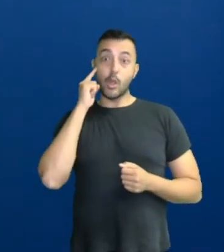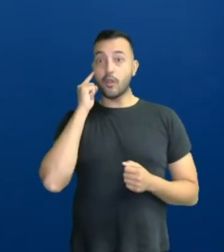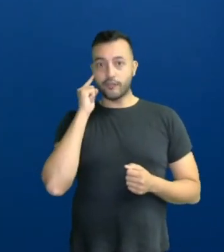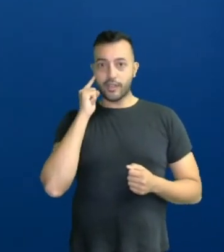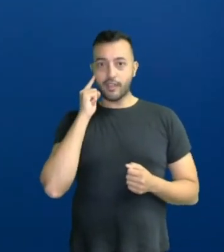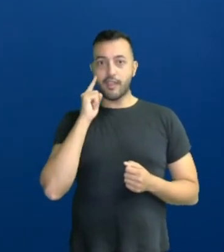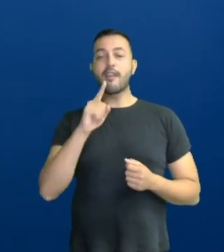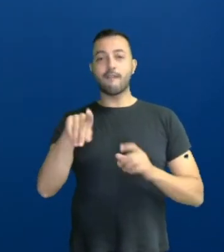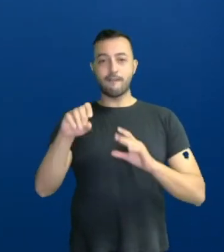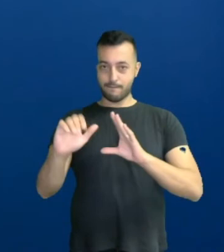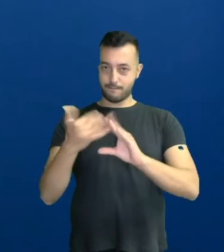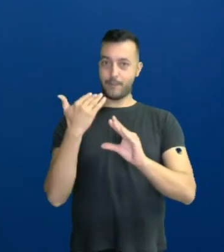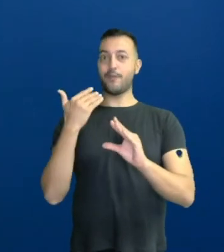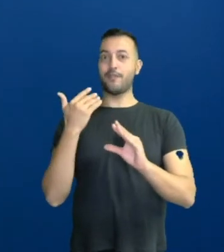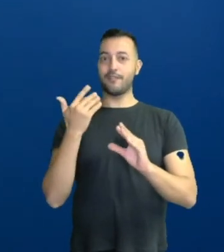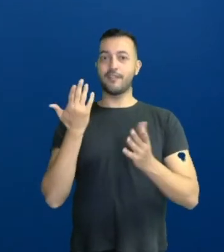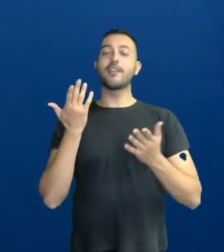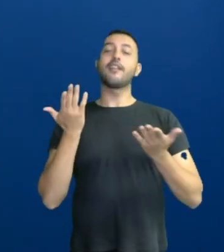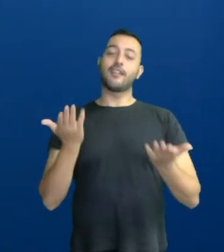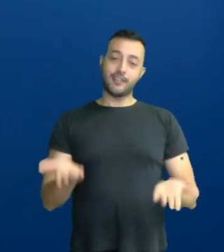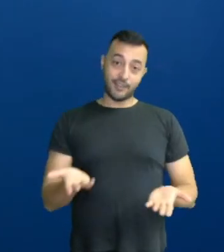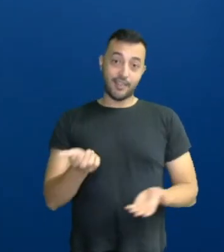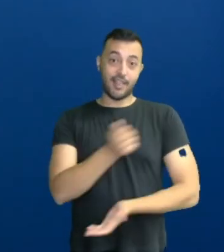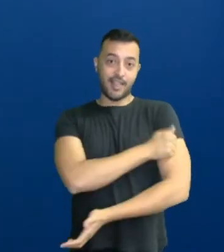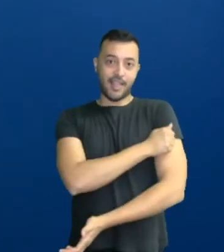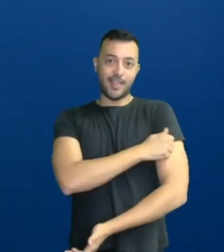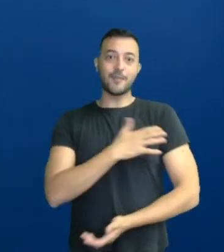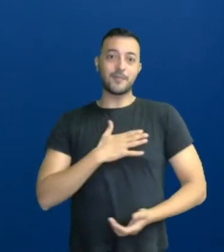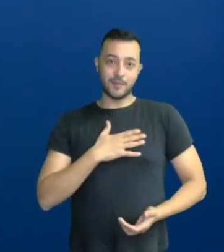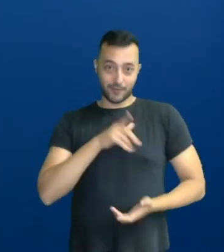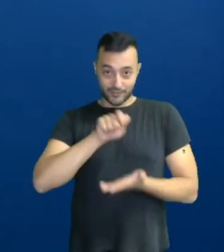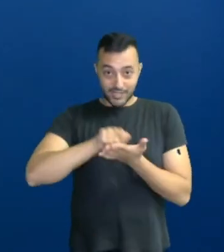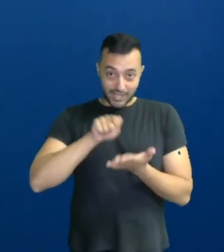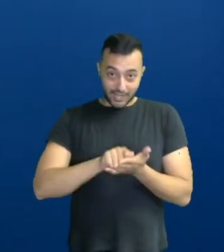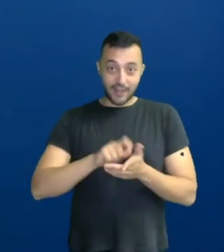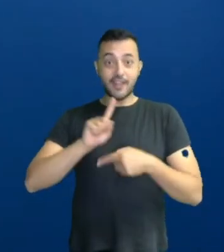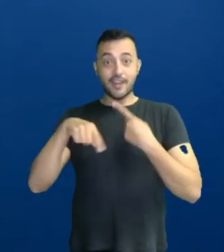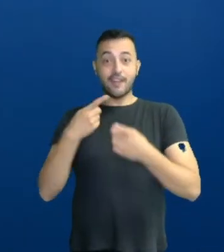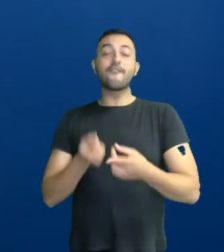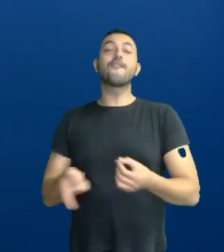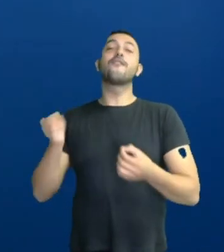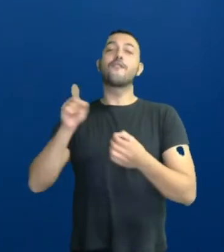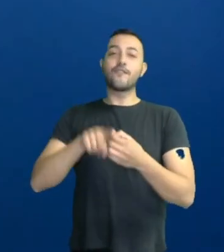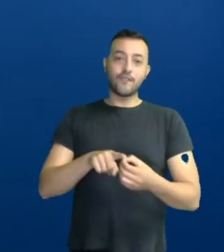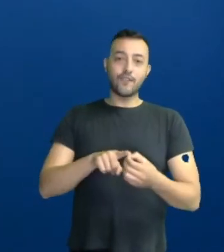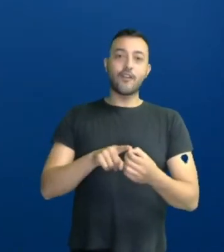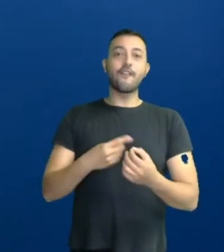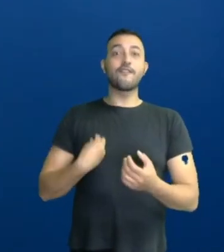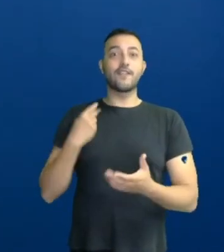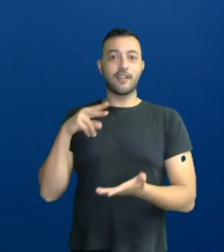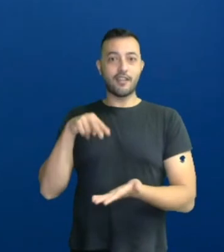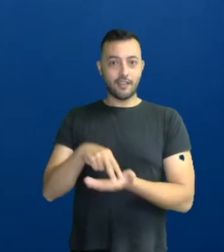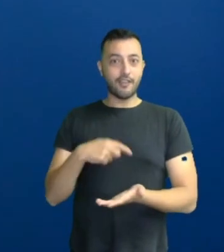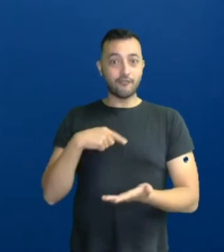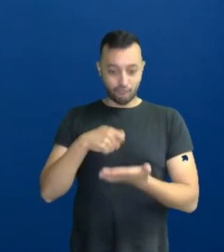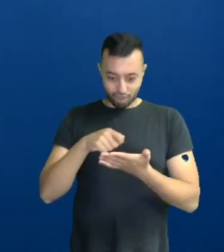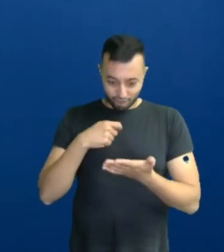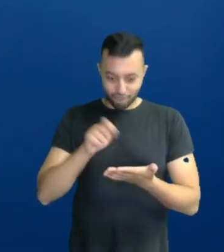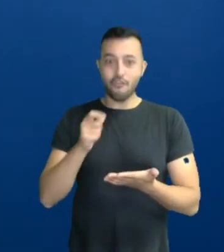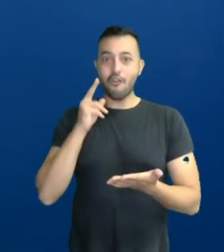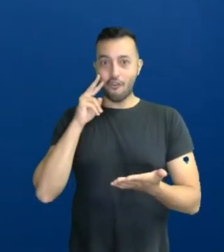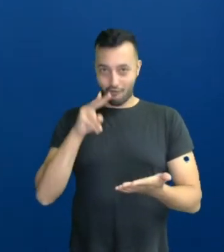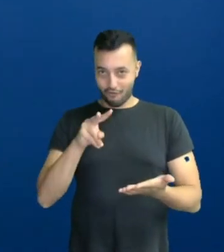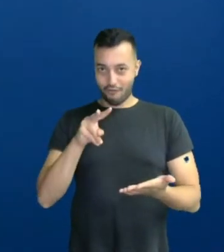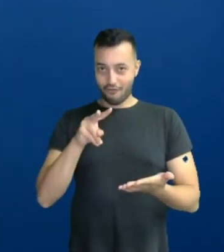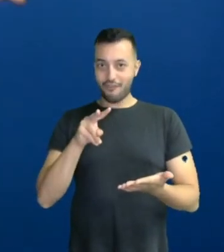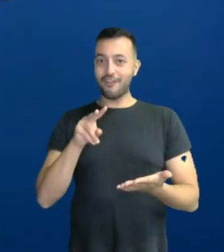dúvida, me mandem, tá certo? E para os meus alunos, anotem aí que quando a gente voltar a nossa aula presencial, eu vou olhar o caderno de vocês, tá